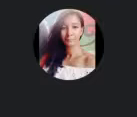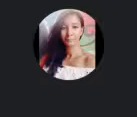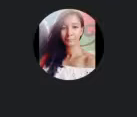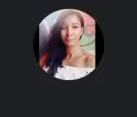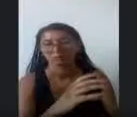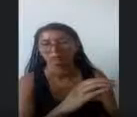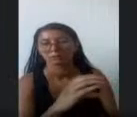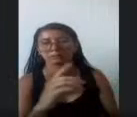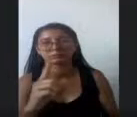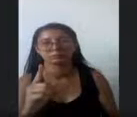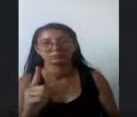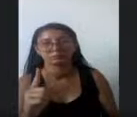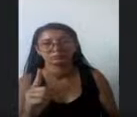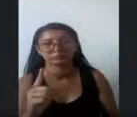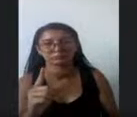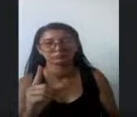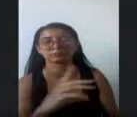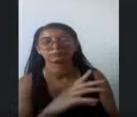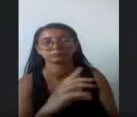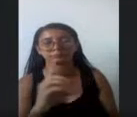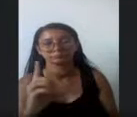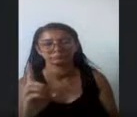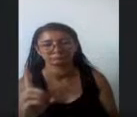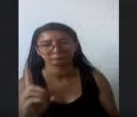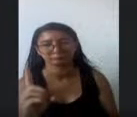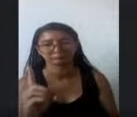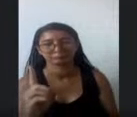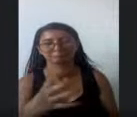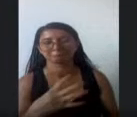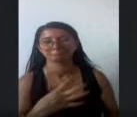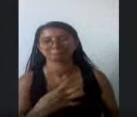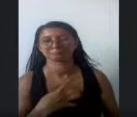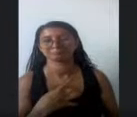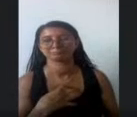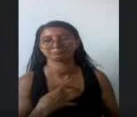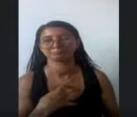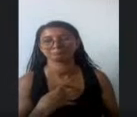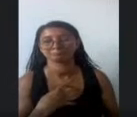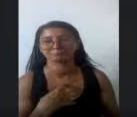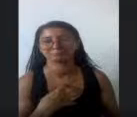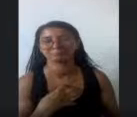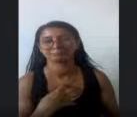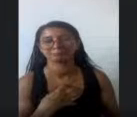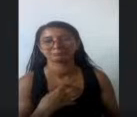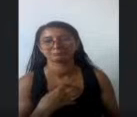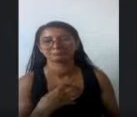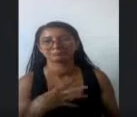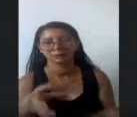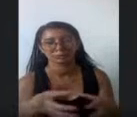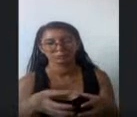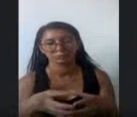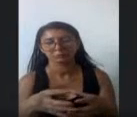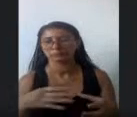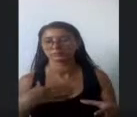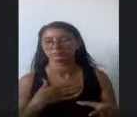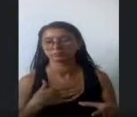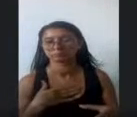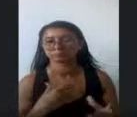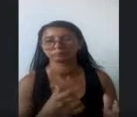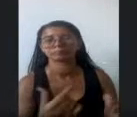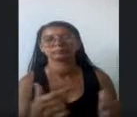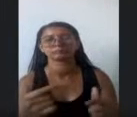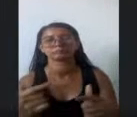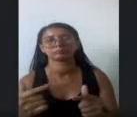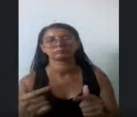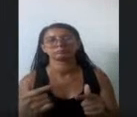estou coordenação, mas com espírito mesmo de saúde coletiva, né, porque eu gosto de estar no campo de trabalho, eu participo de rodas de conversa